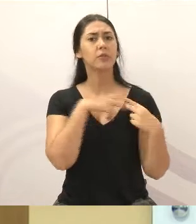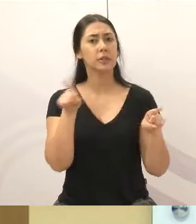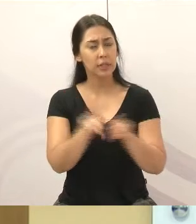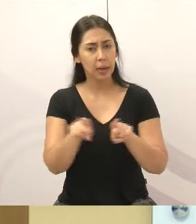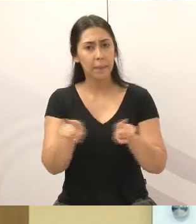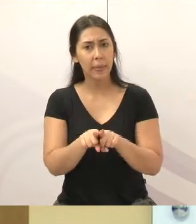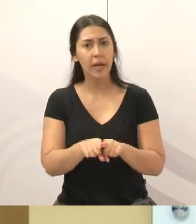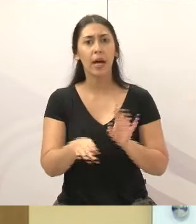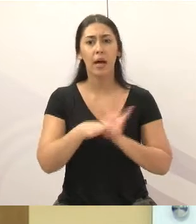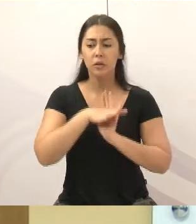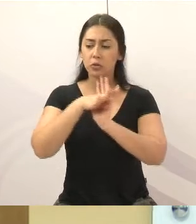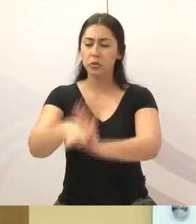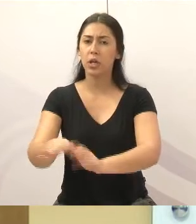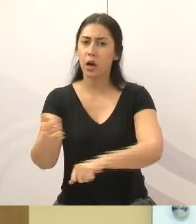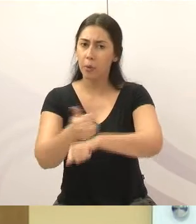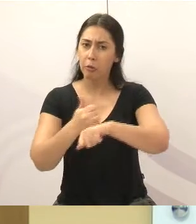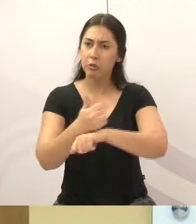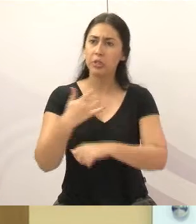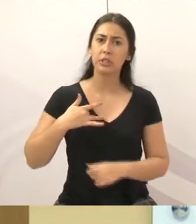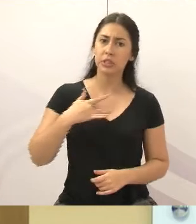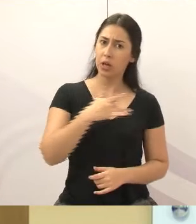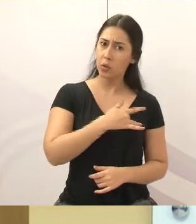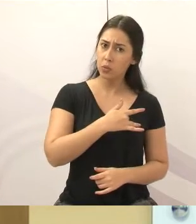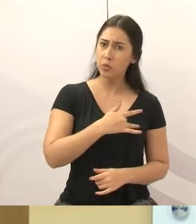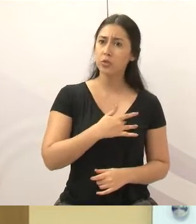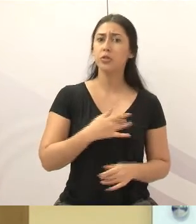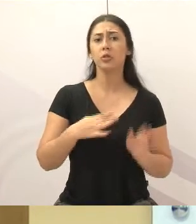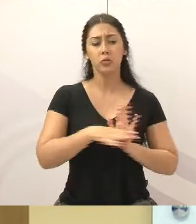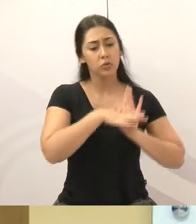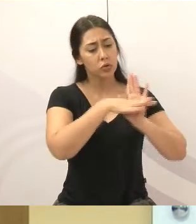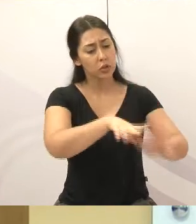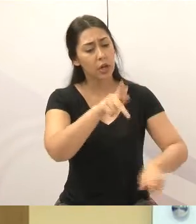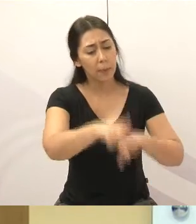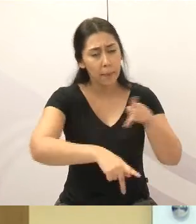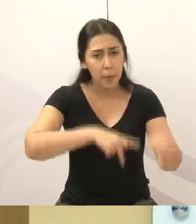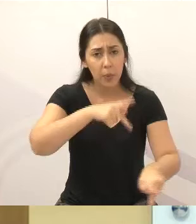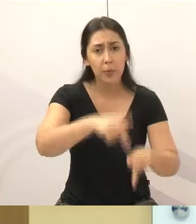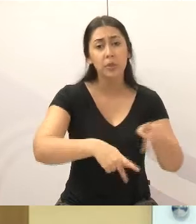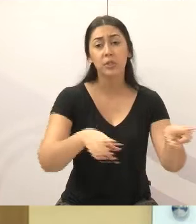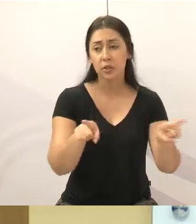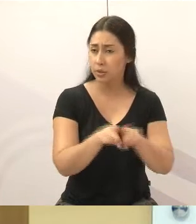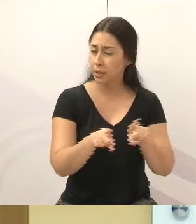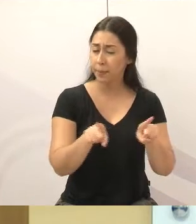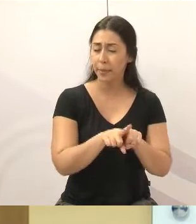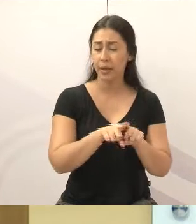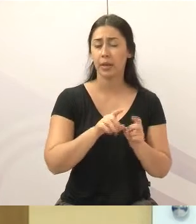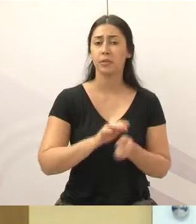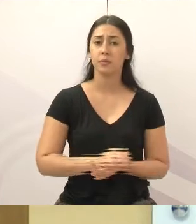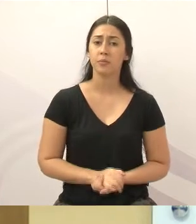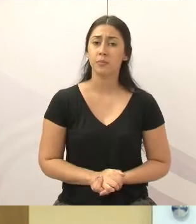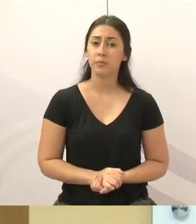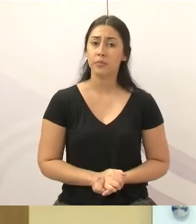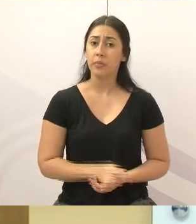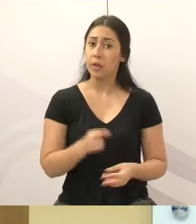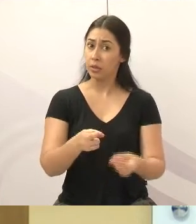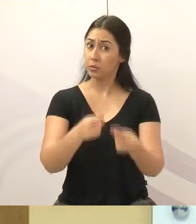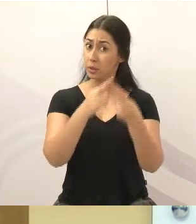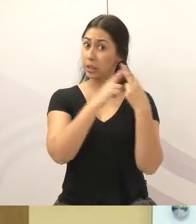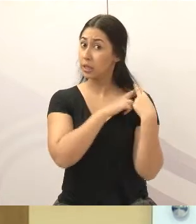atender os profissionais de saúde que nos procuram enquanto vereadores, a entender a população como vem buscando tudo isso, é a